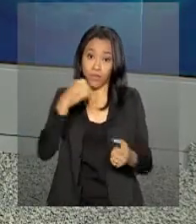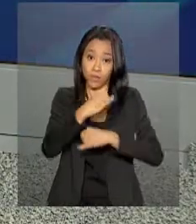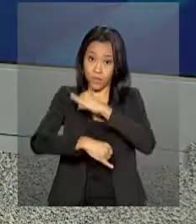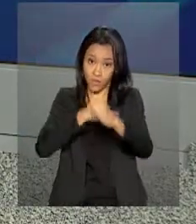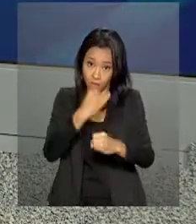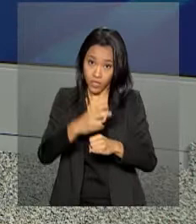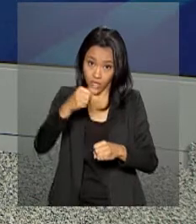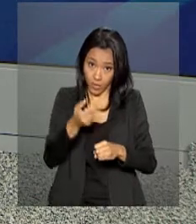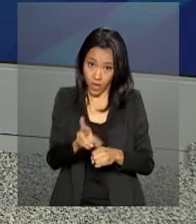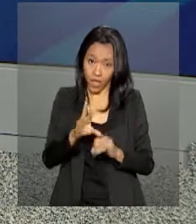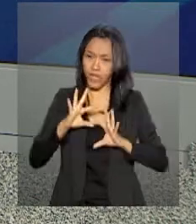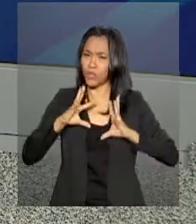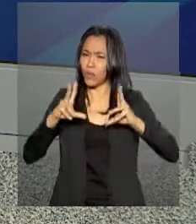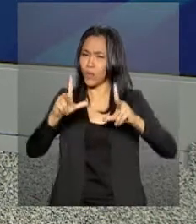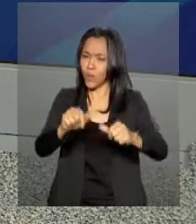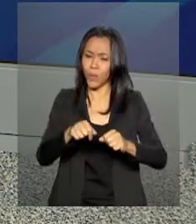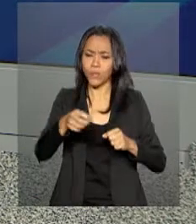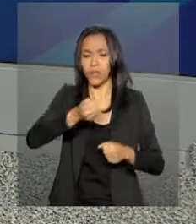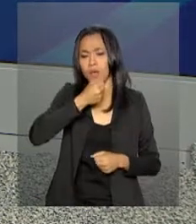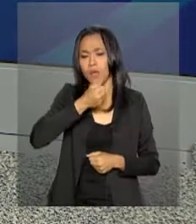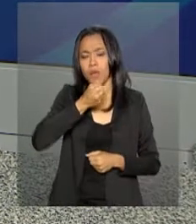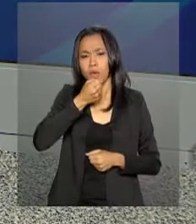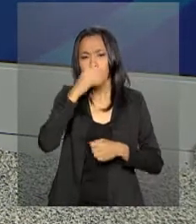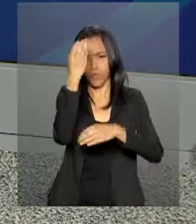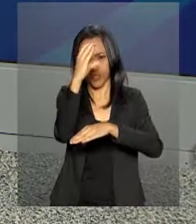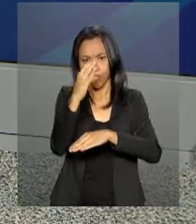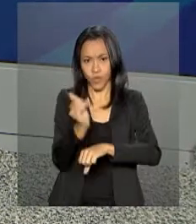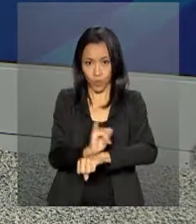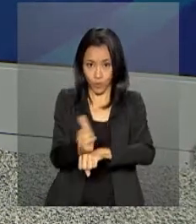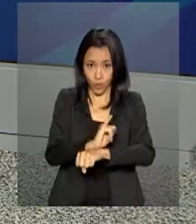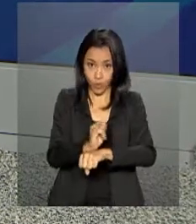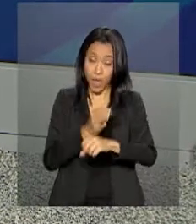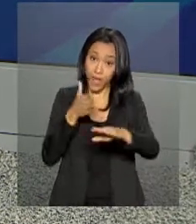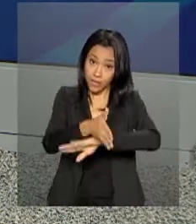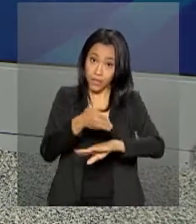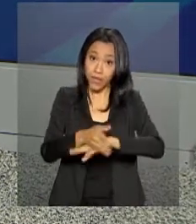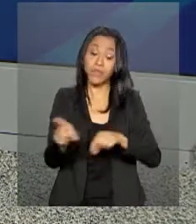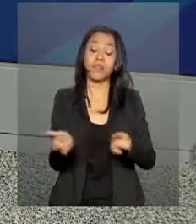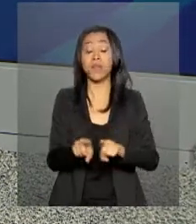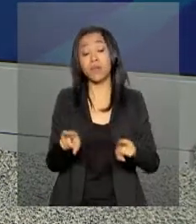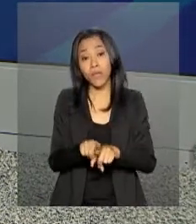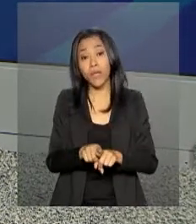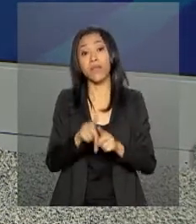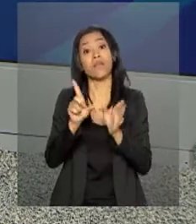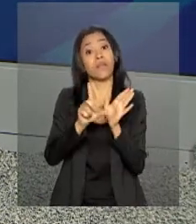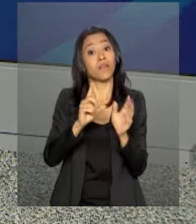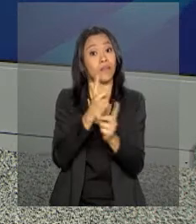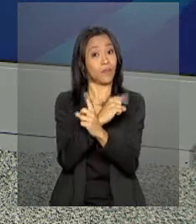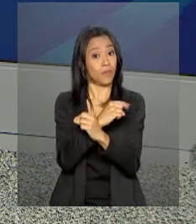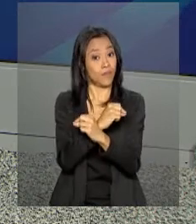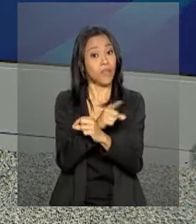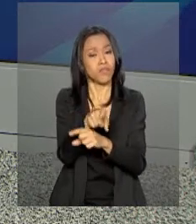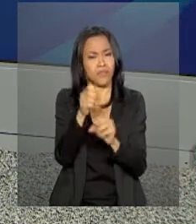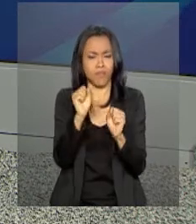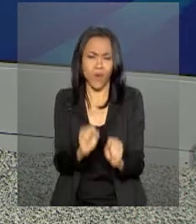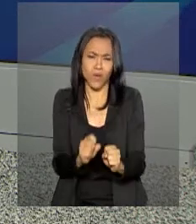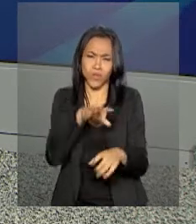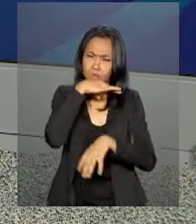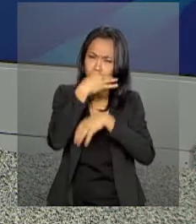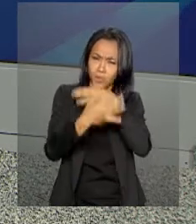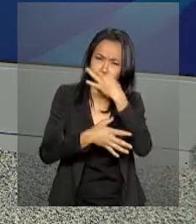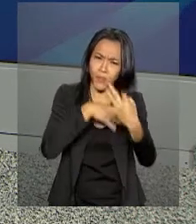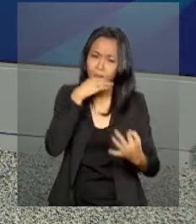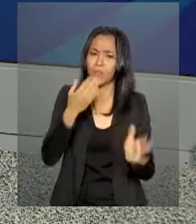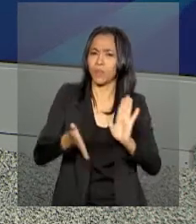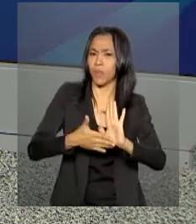NBR e todas as reportagens estão em nosso canal no YouTube. Acesse também o nosso perfil no Twitter. Você pode mandar sugestões de